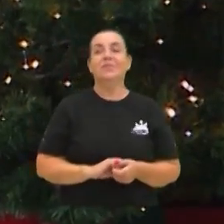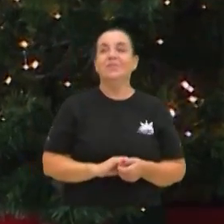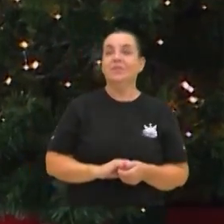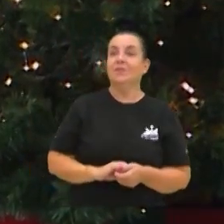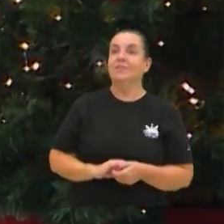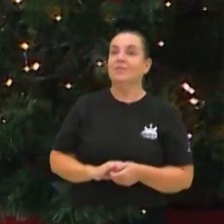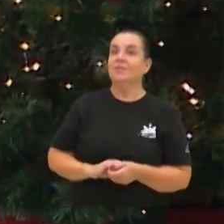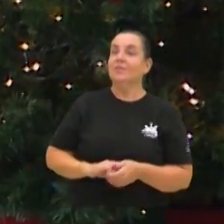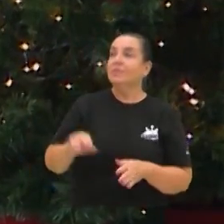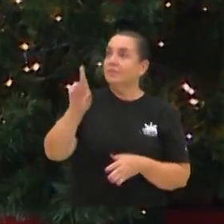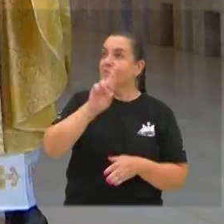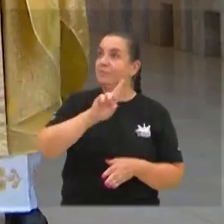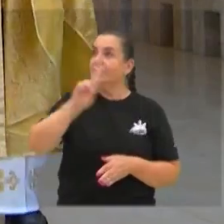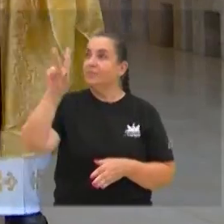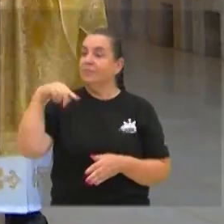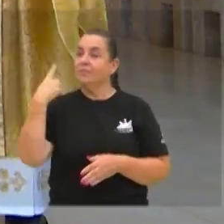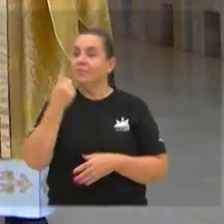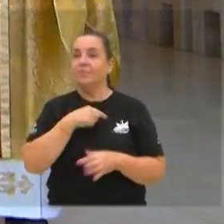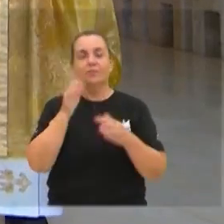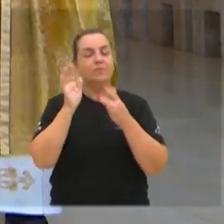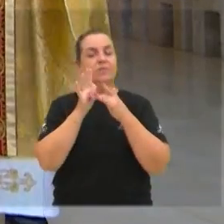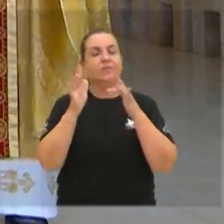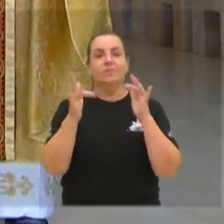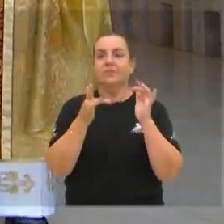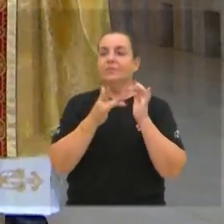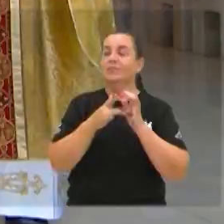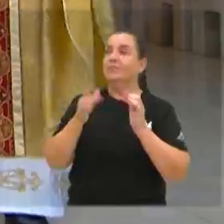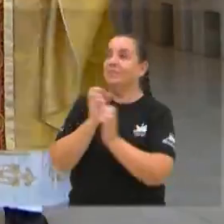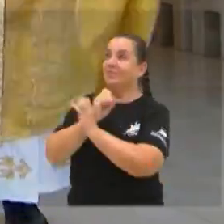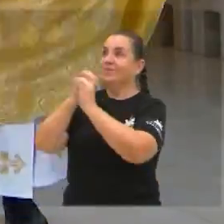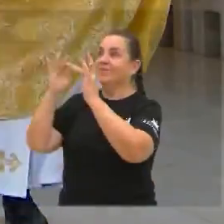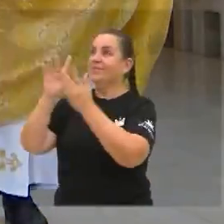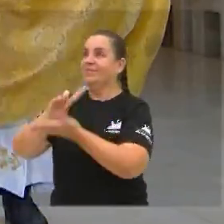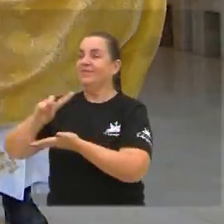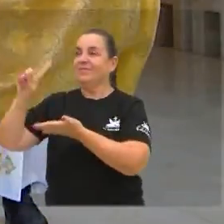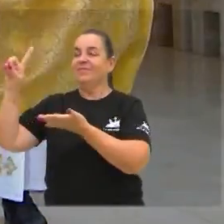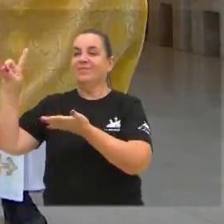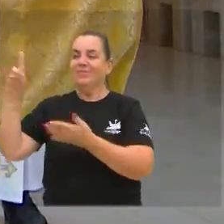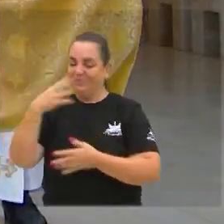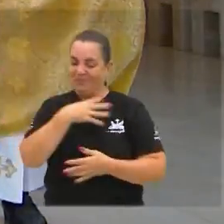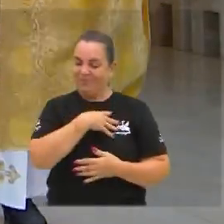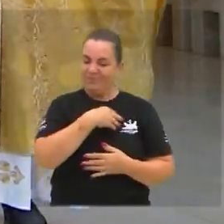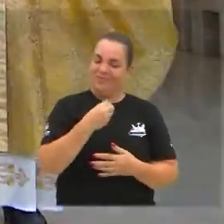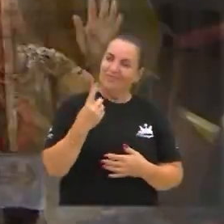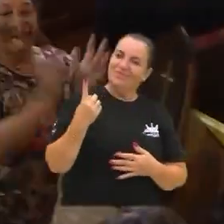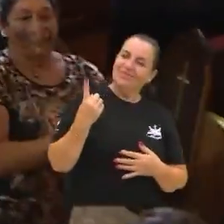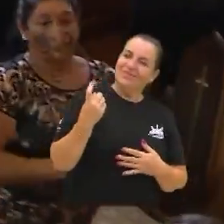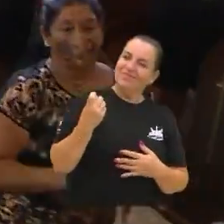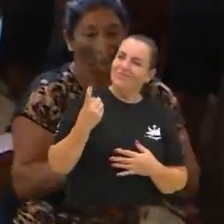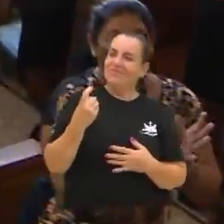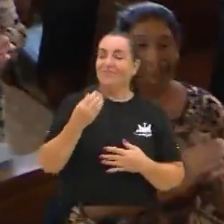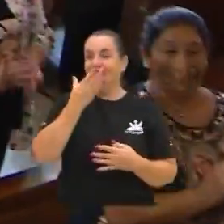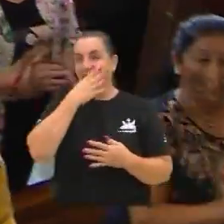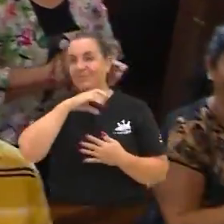agradecemos. Senhor nosso Jesus Cristo, glória a Deus.